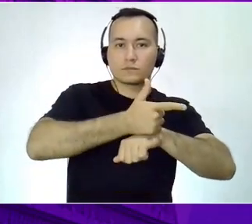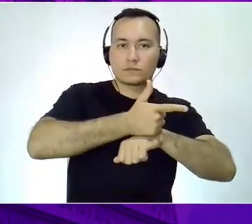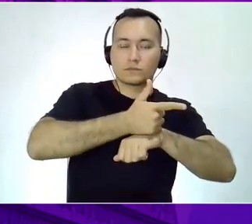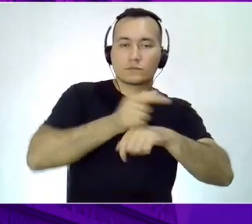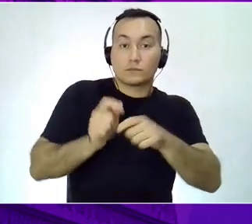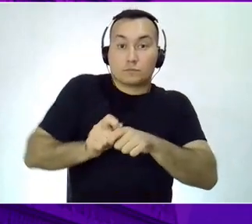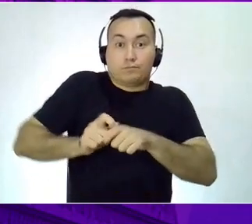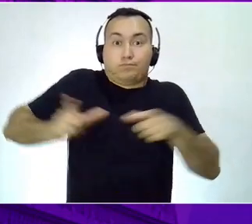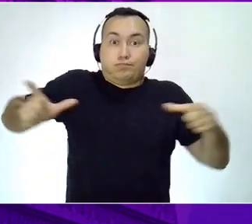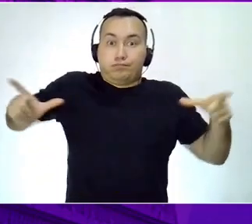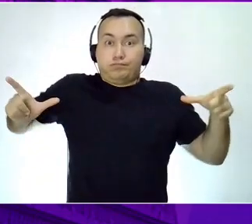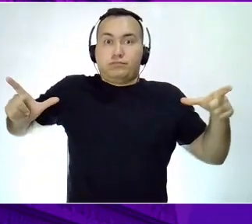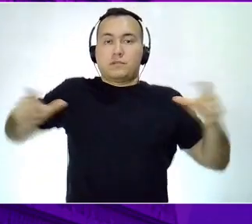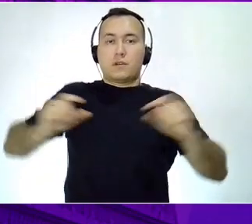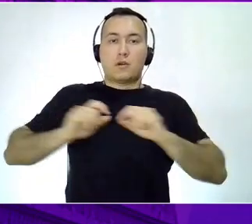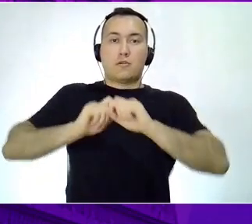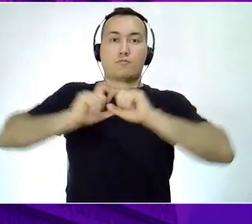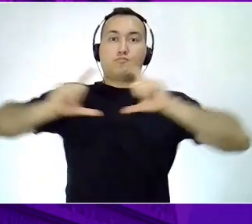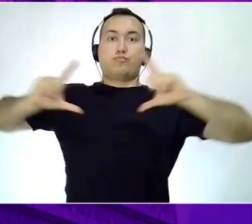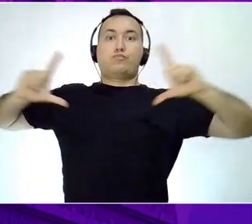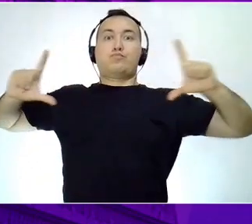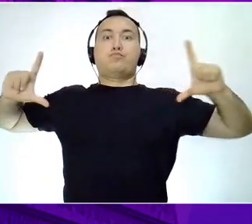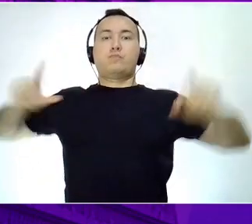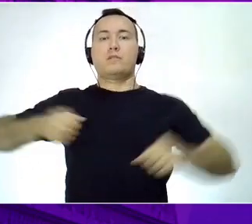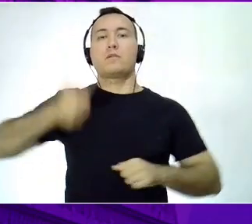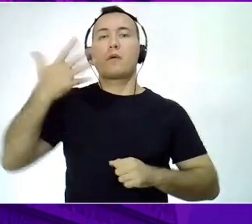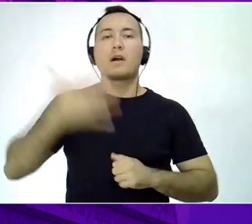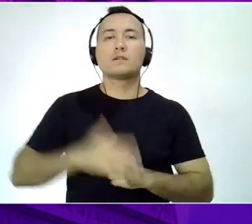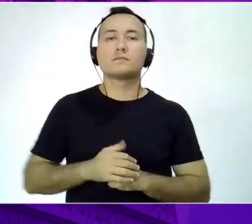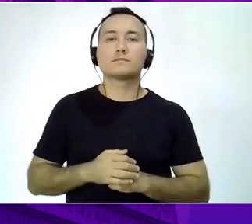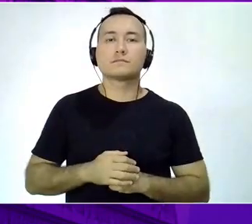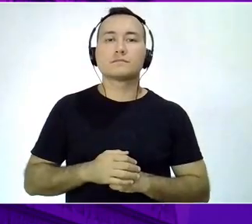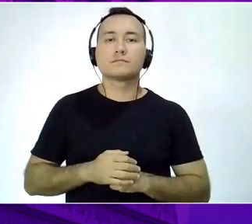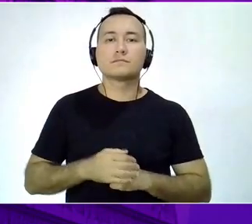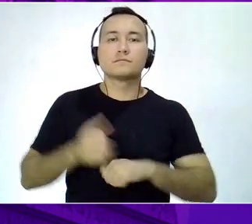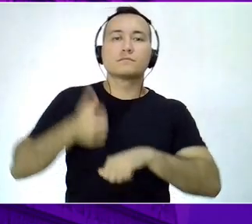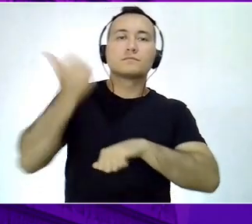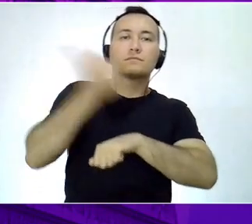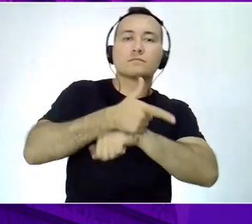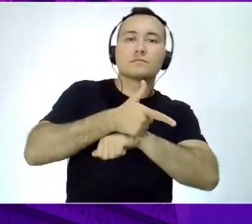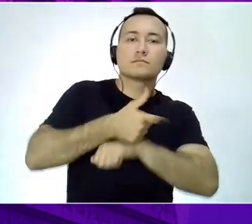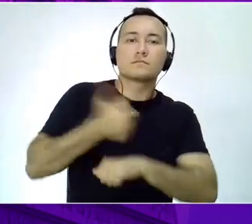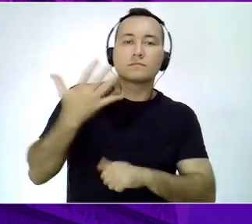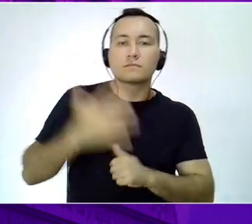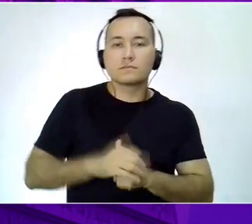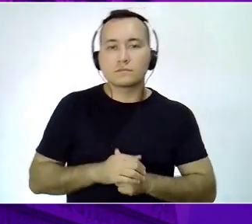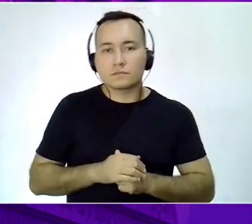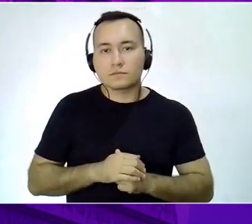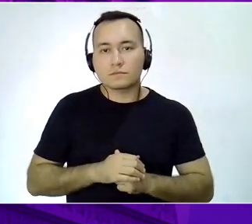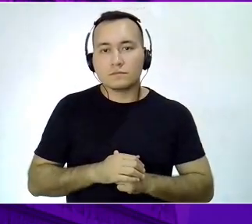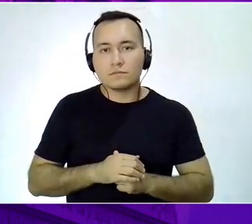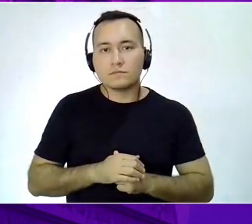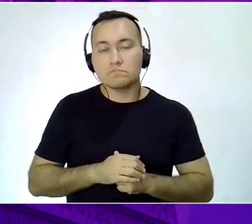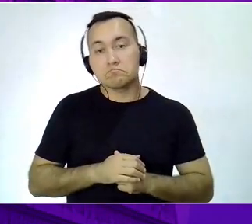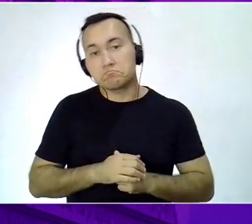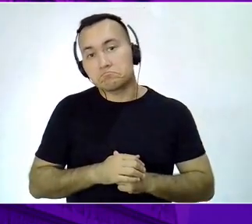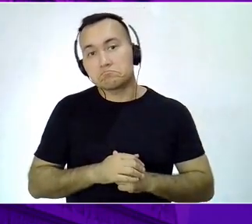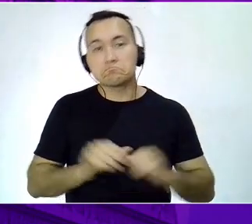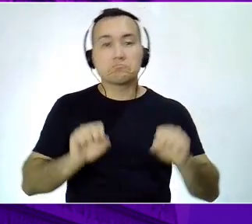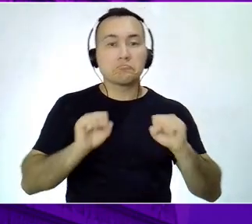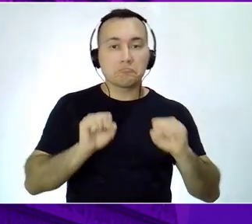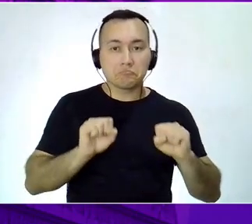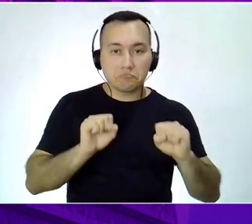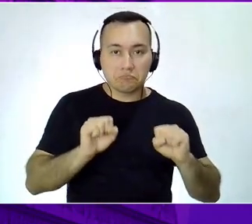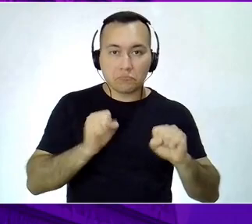necessariamente dá para dizer qual. Porque eu estou usando fundo claro, então talvez vocês entendam que a rosa escura é um